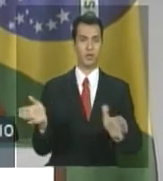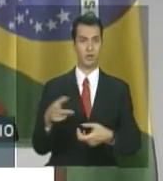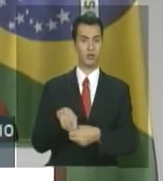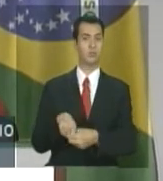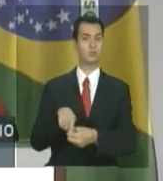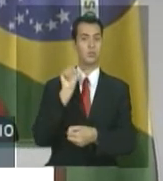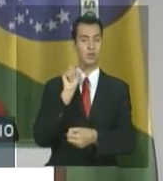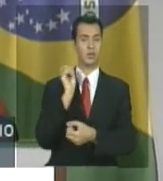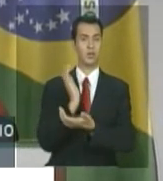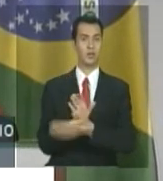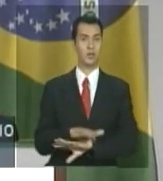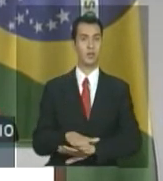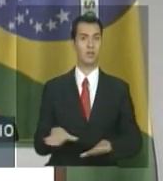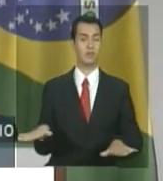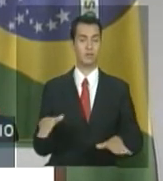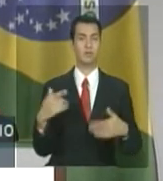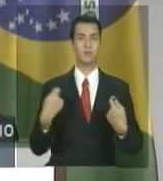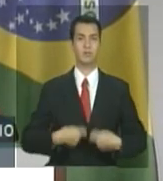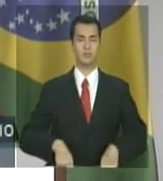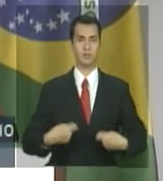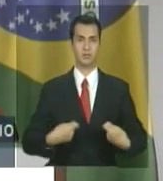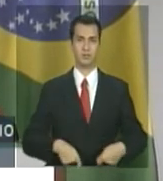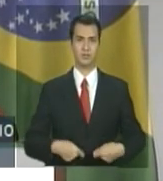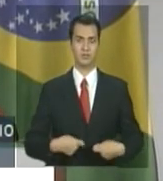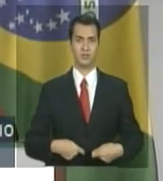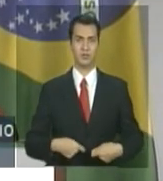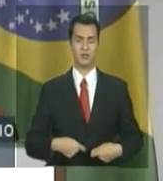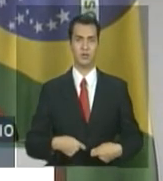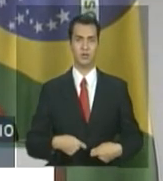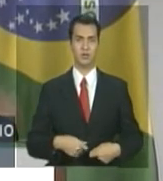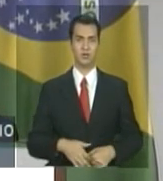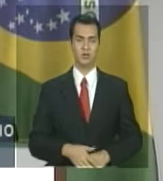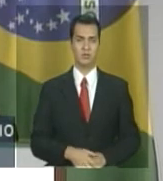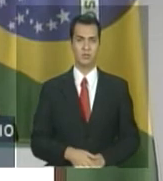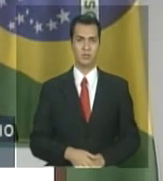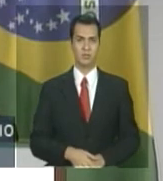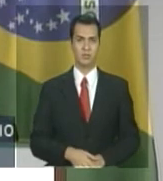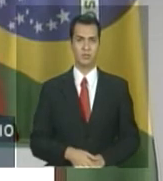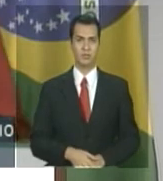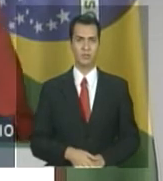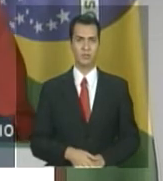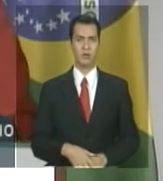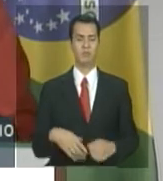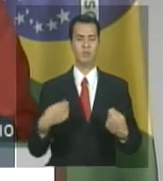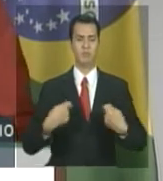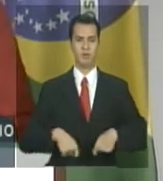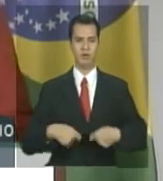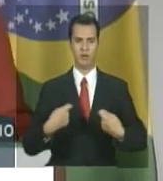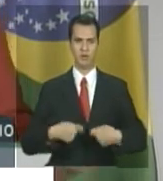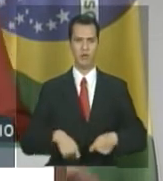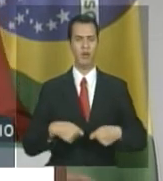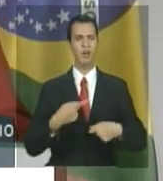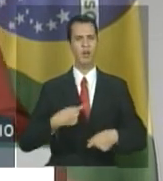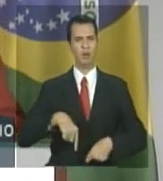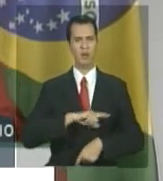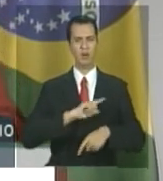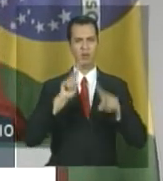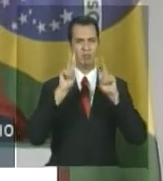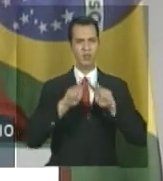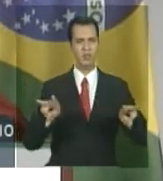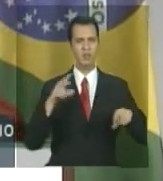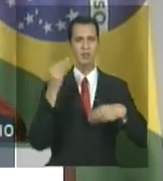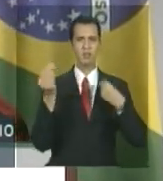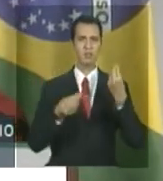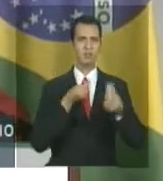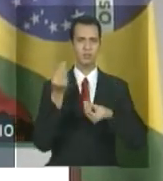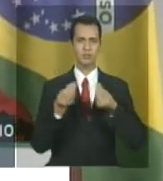necessita, de forma cabal, de uma visão a respeito de qual